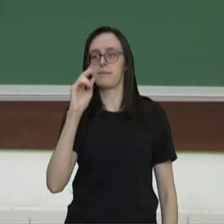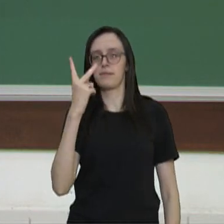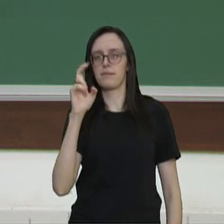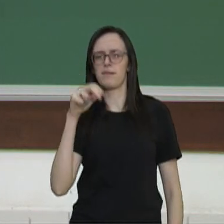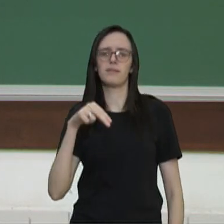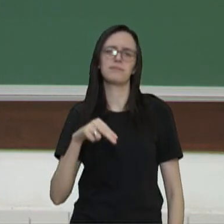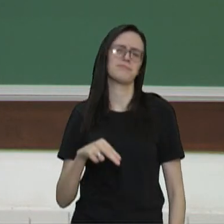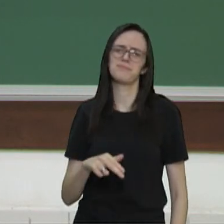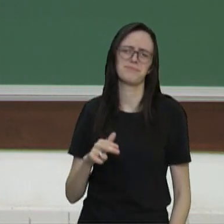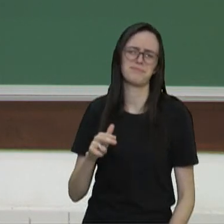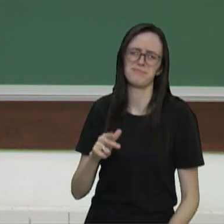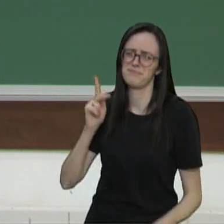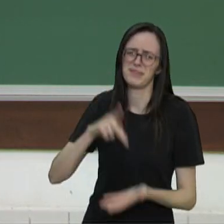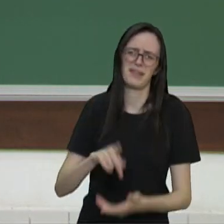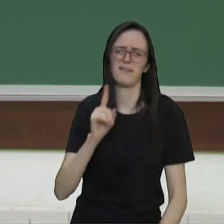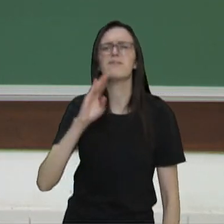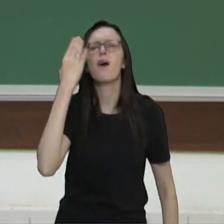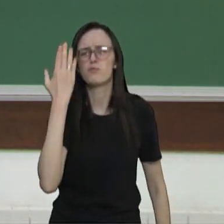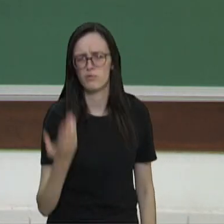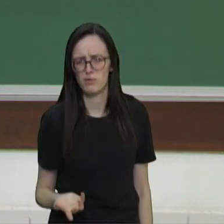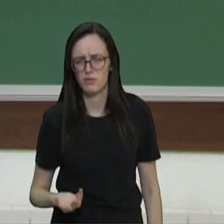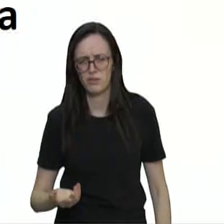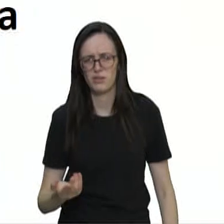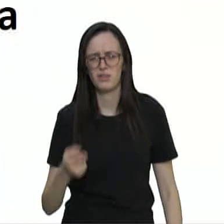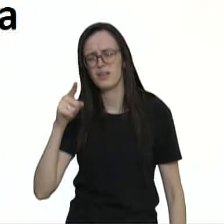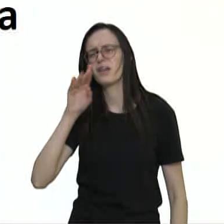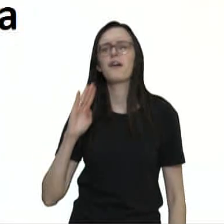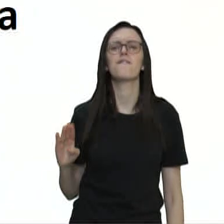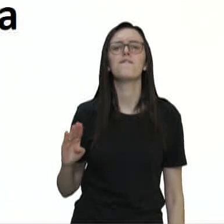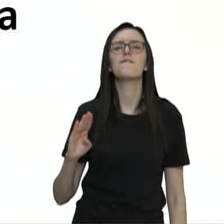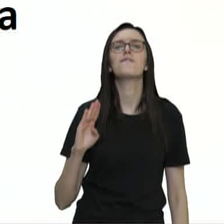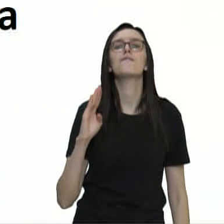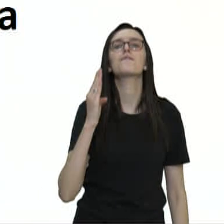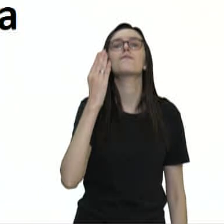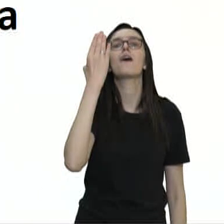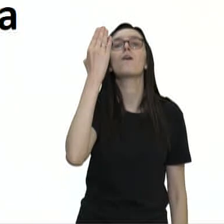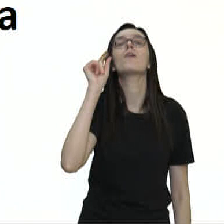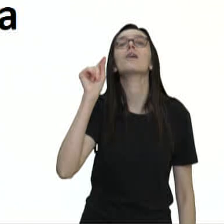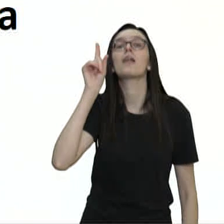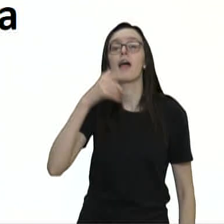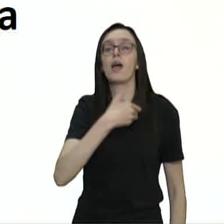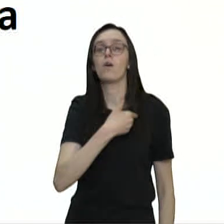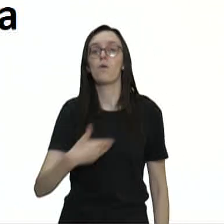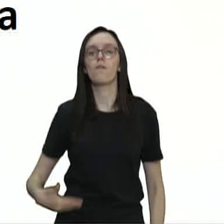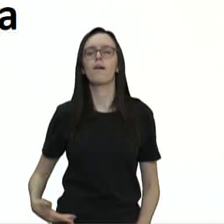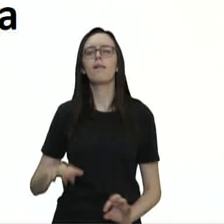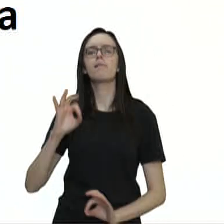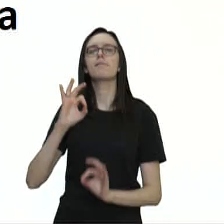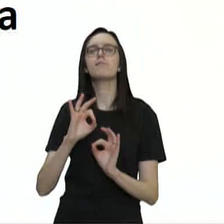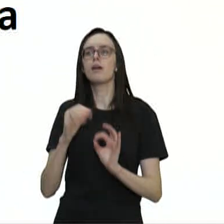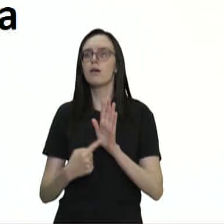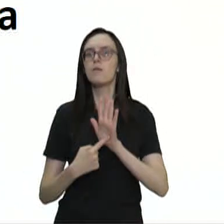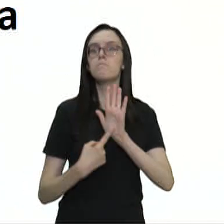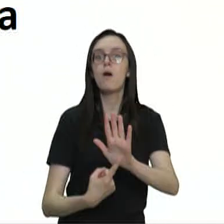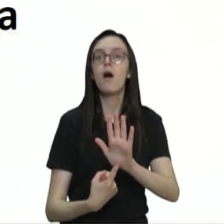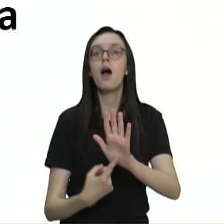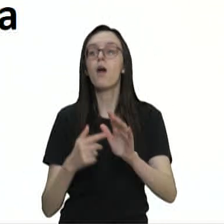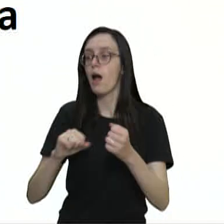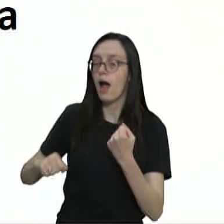farsa total. O Plano Cohen era uma farsa forjada pelo governo, contando com o apoio